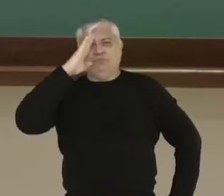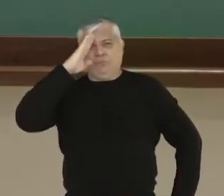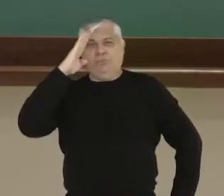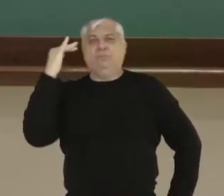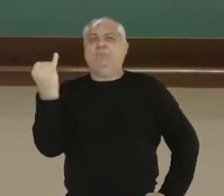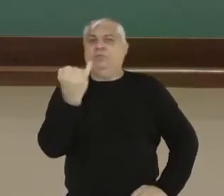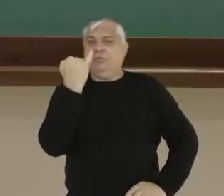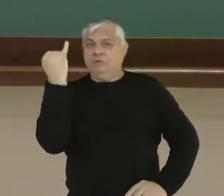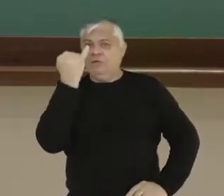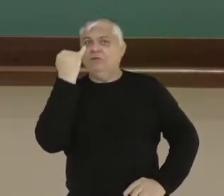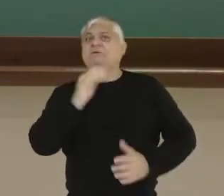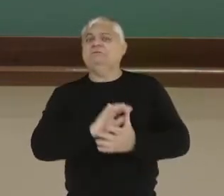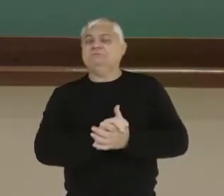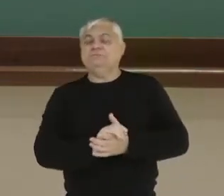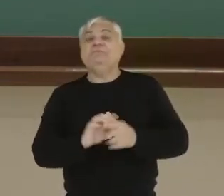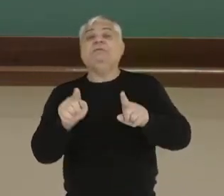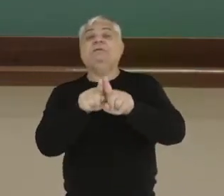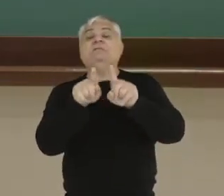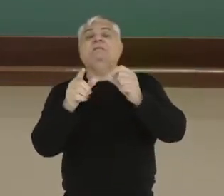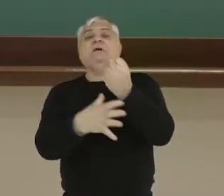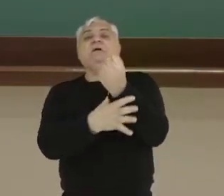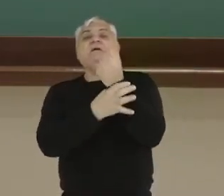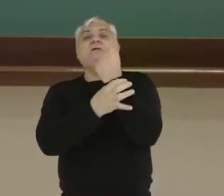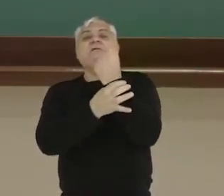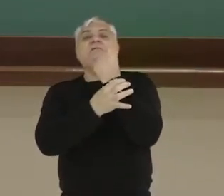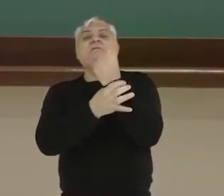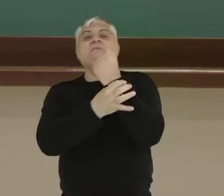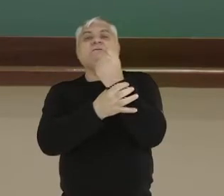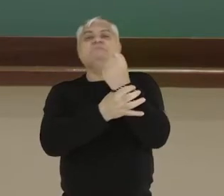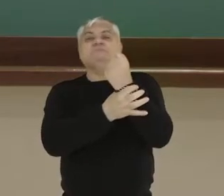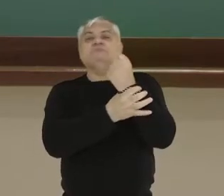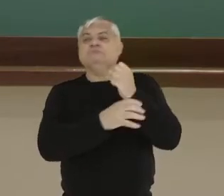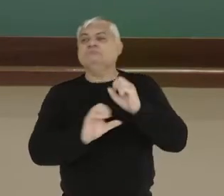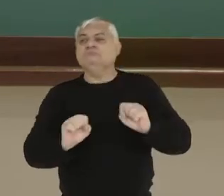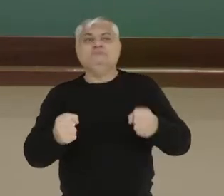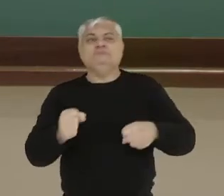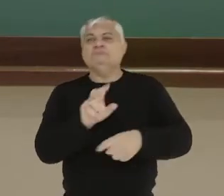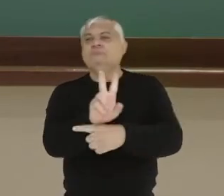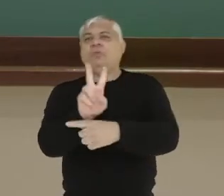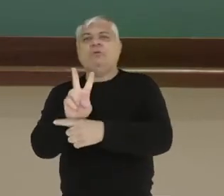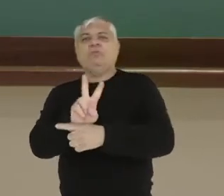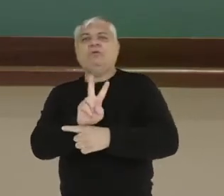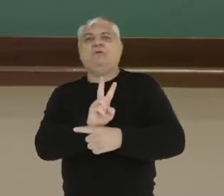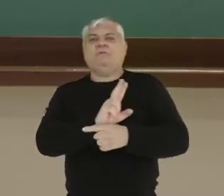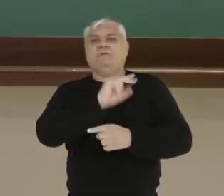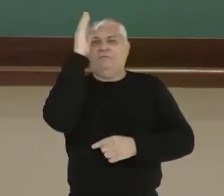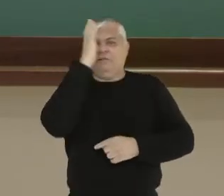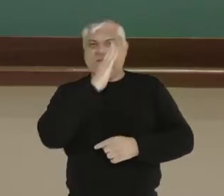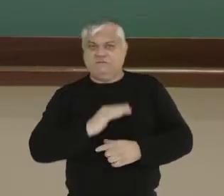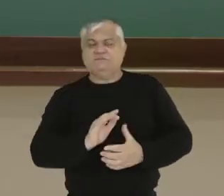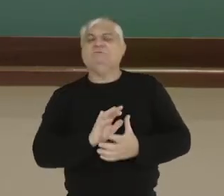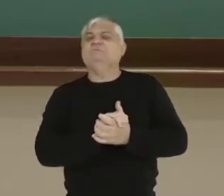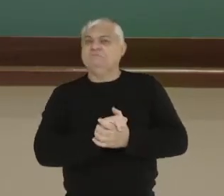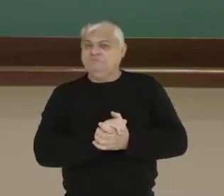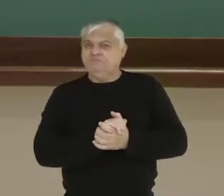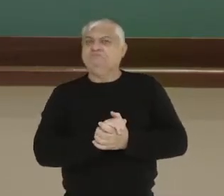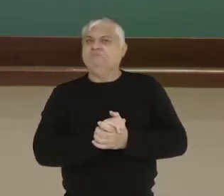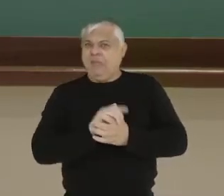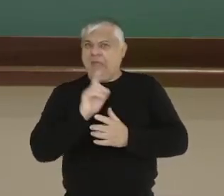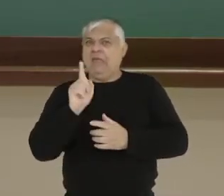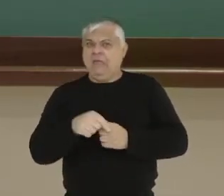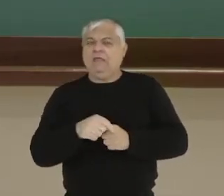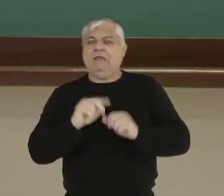Armadas, além da garantia da segurança, da defesa do Brasil, a atuação também nas missões